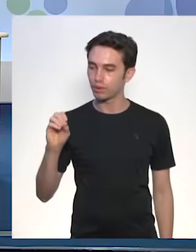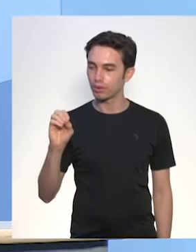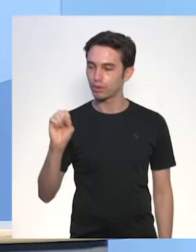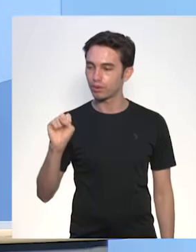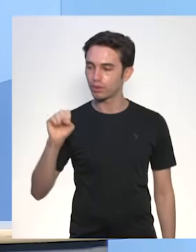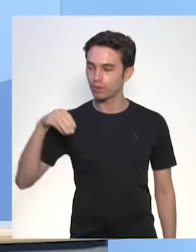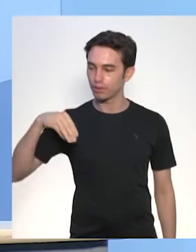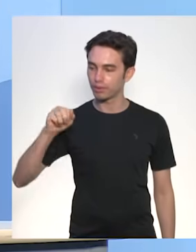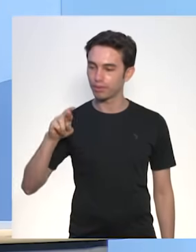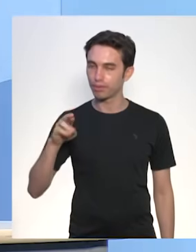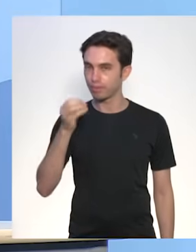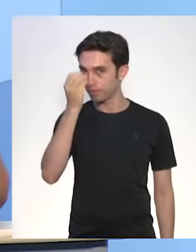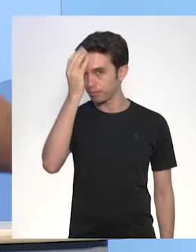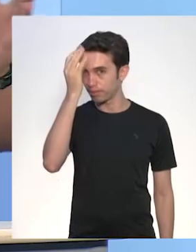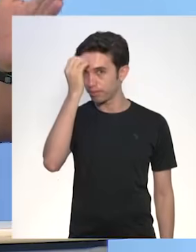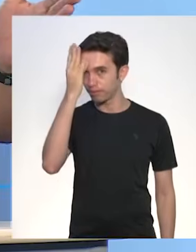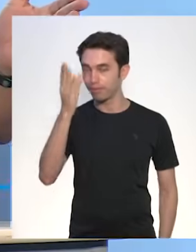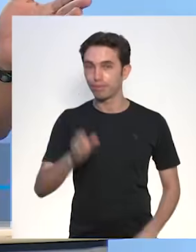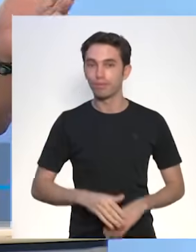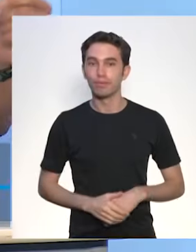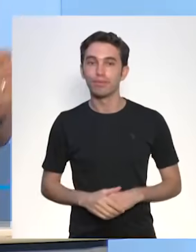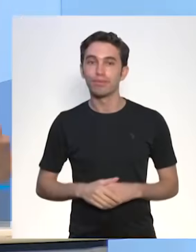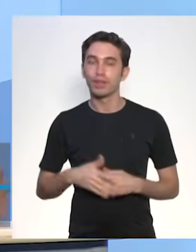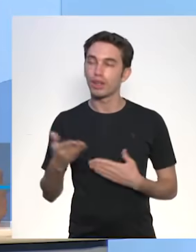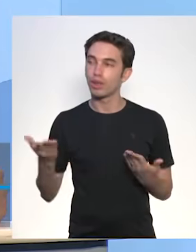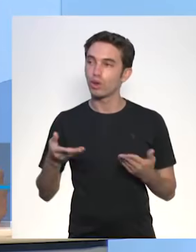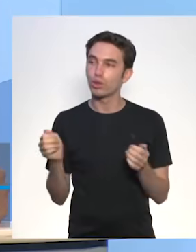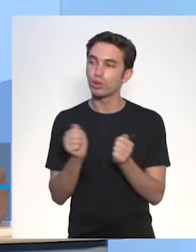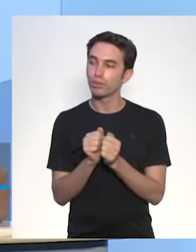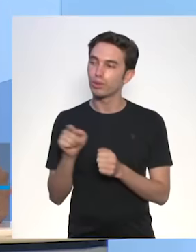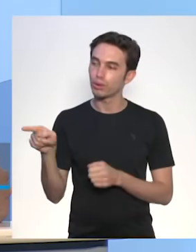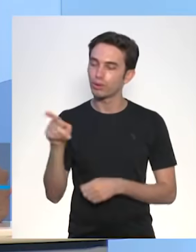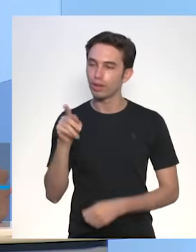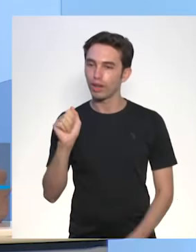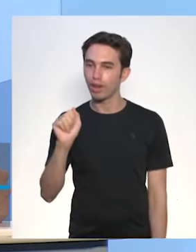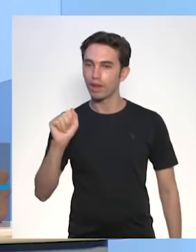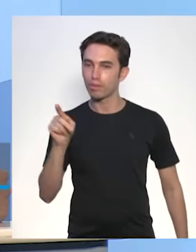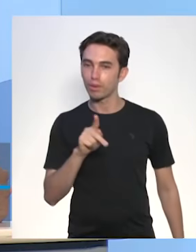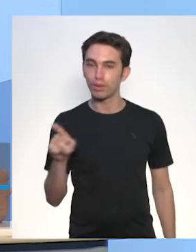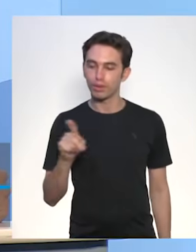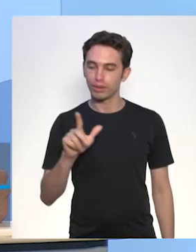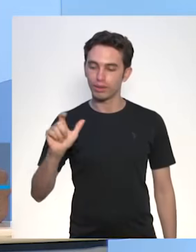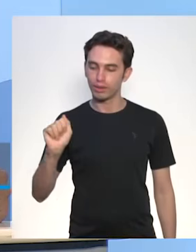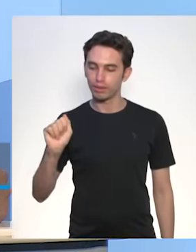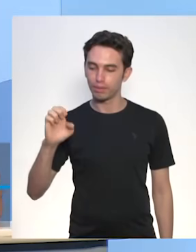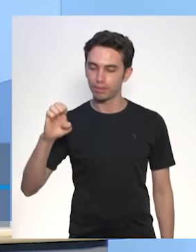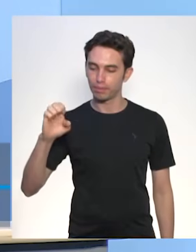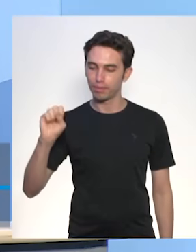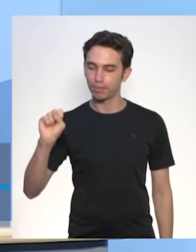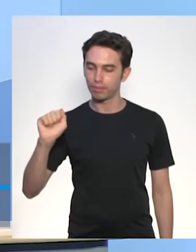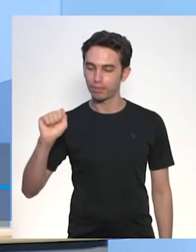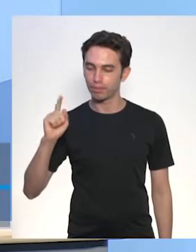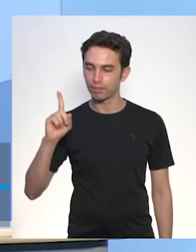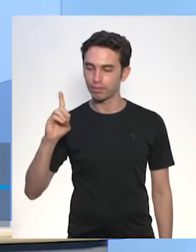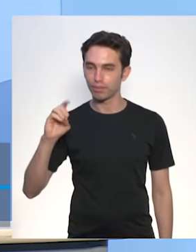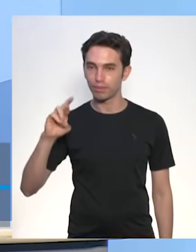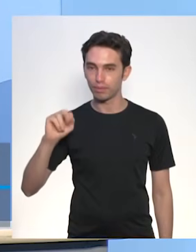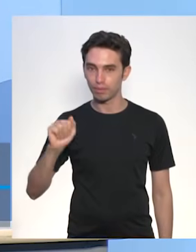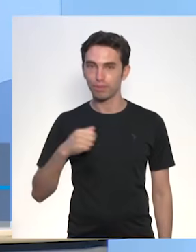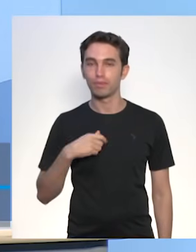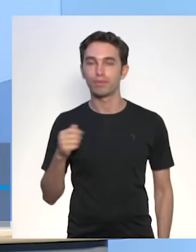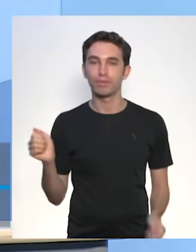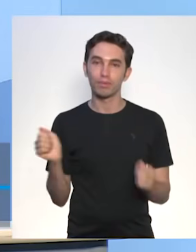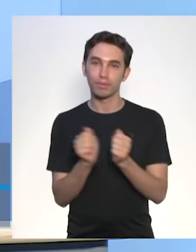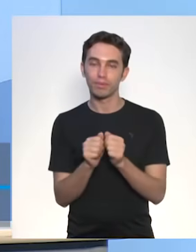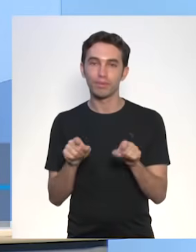Bem acompanhado estou eu com você. Oh, que beleza. Professor Alessandra hoje nos fazendo aqui uma visita também. Todos que nos acompanham aqui